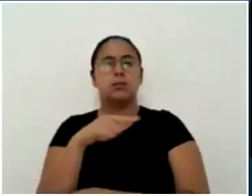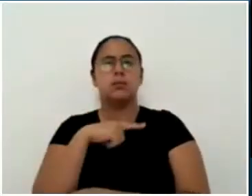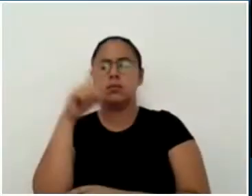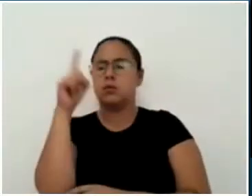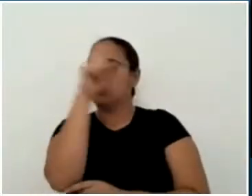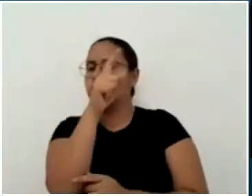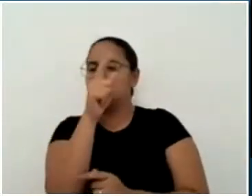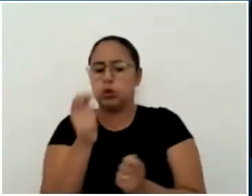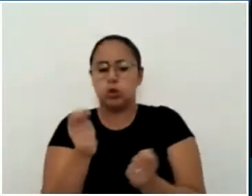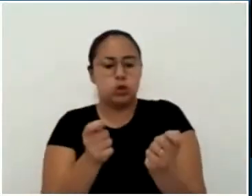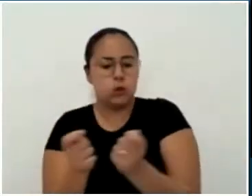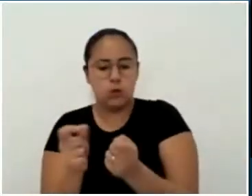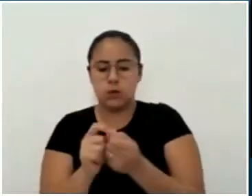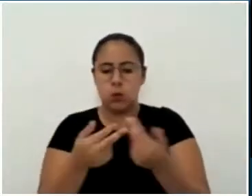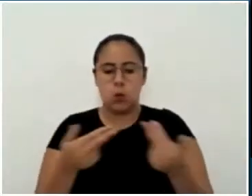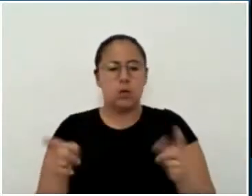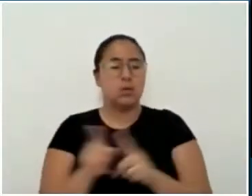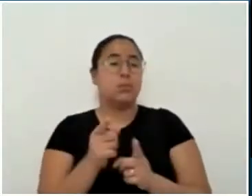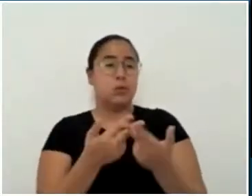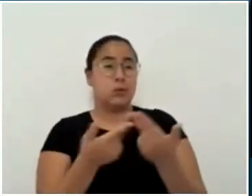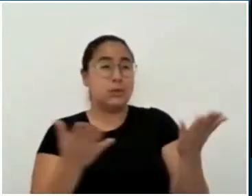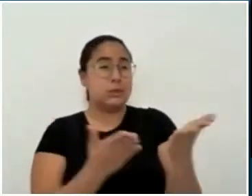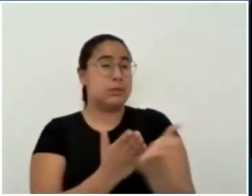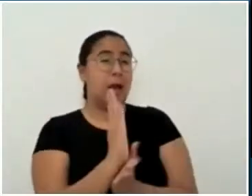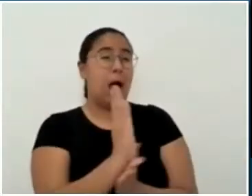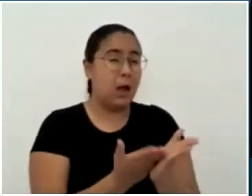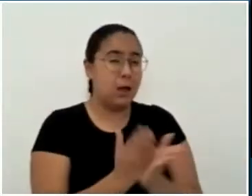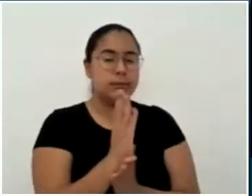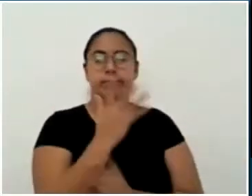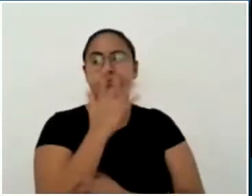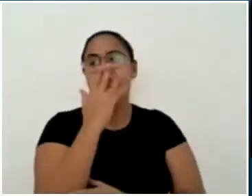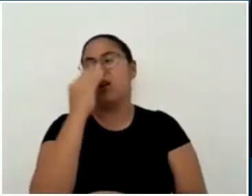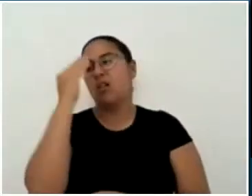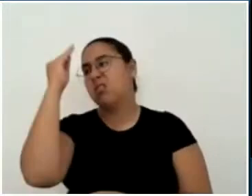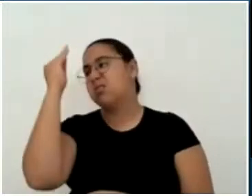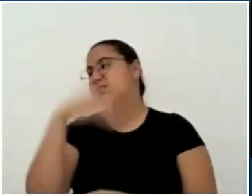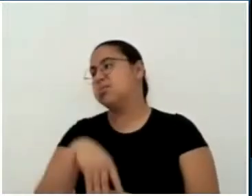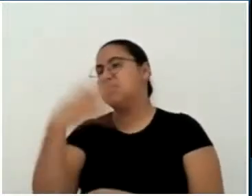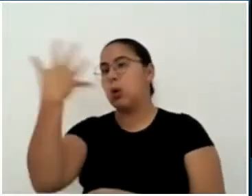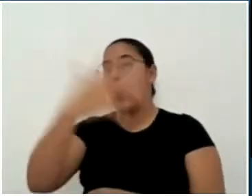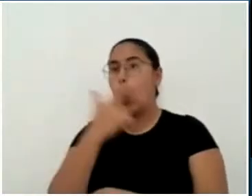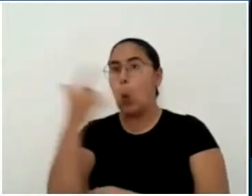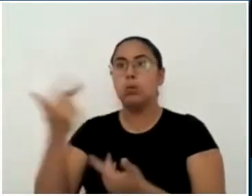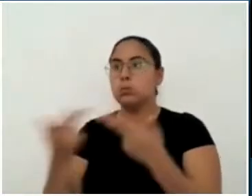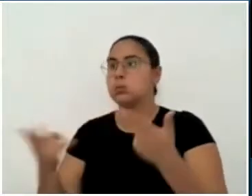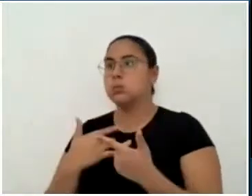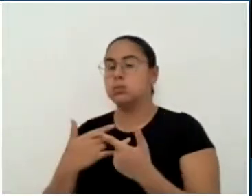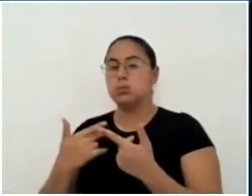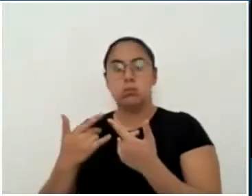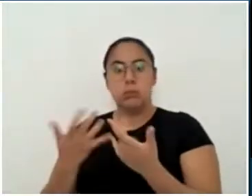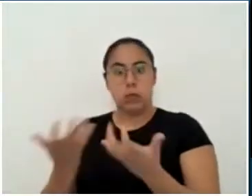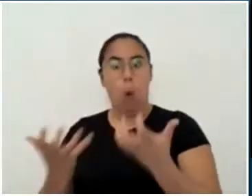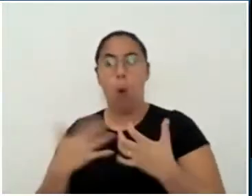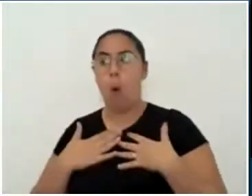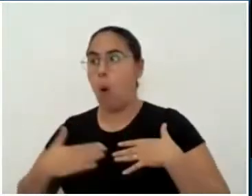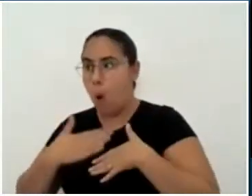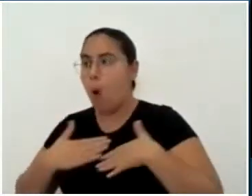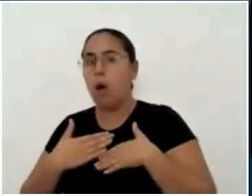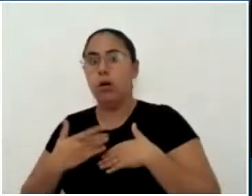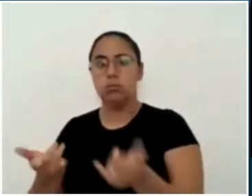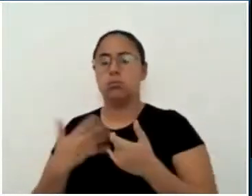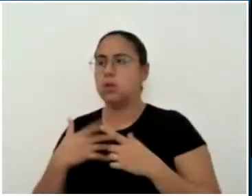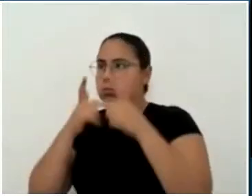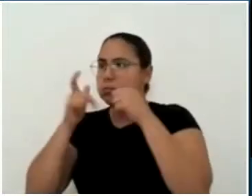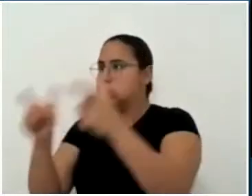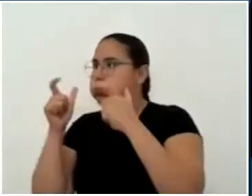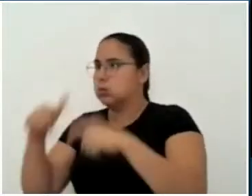mais chatas e uma hipermotivação para outras. E é um aumento ainda aqui é o lobo temporal, né? Aqui é o cérebro. Em vermelho o